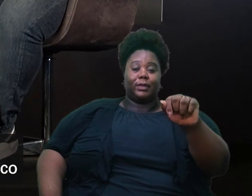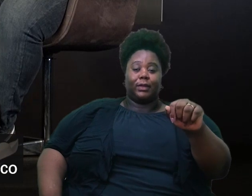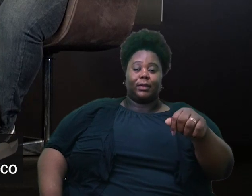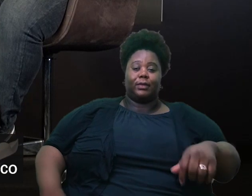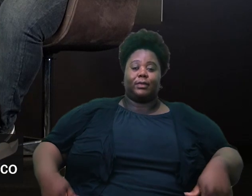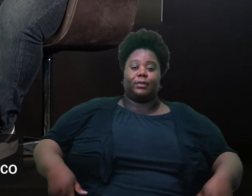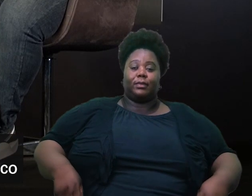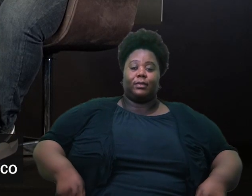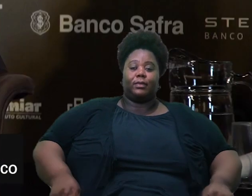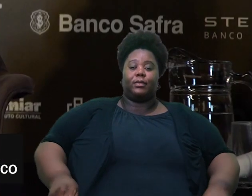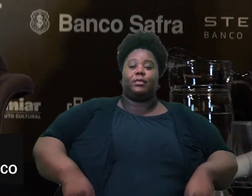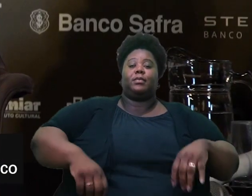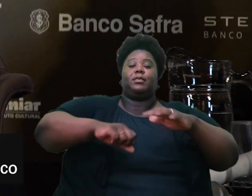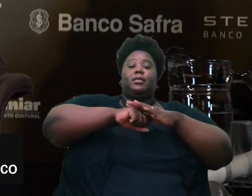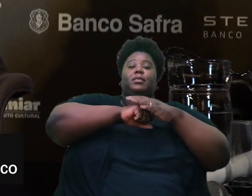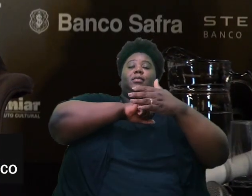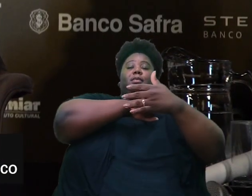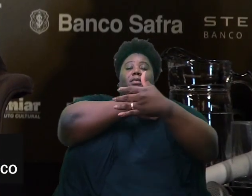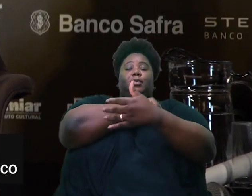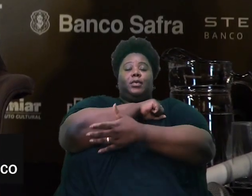a encruzilhada como conceito